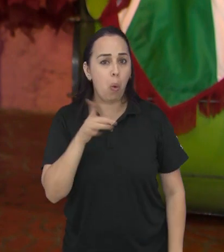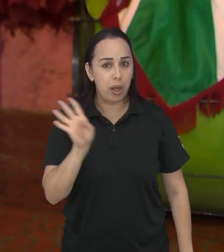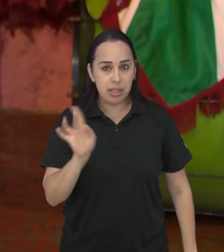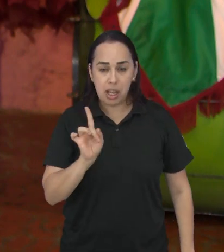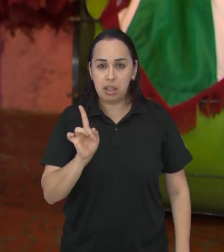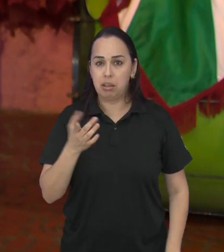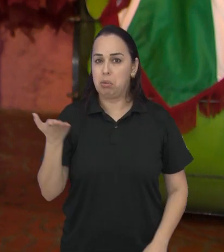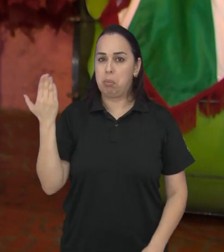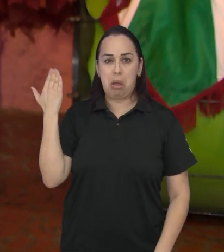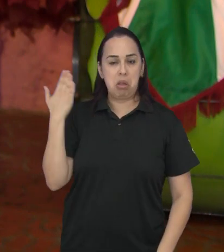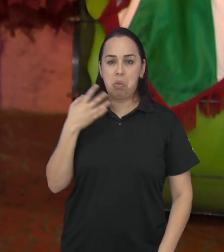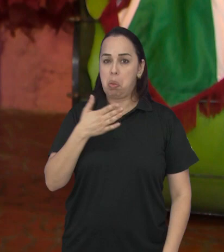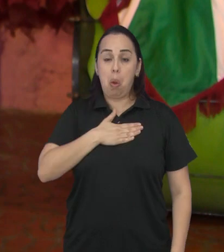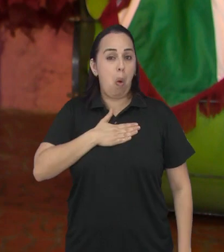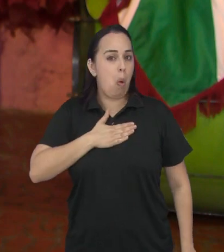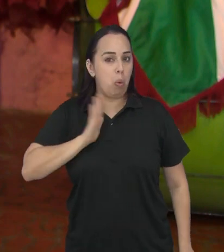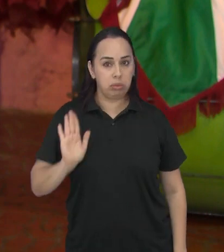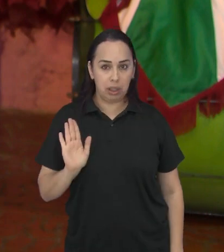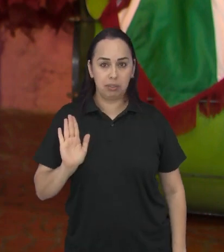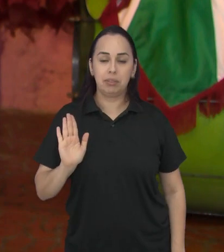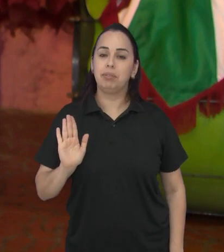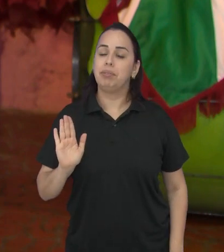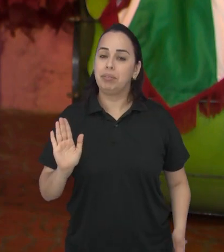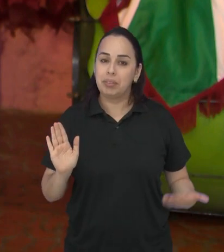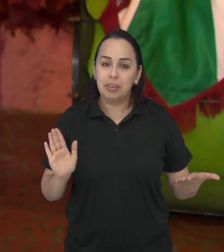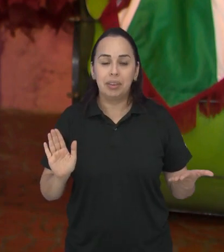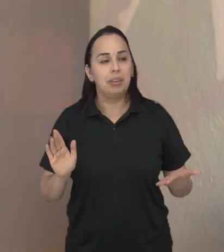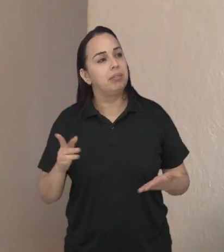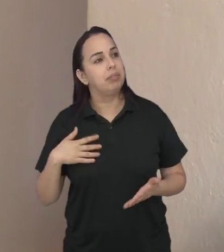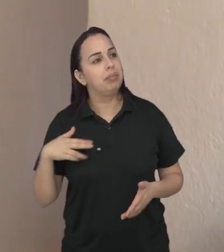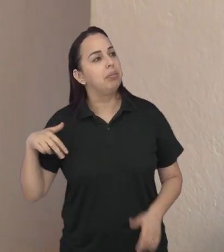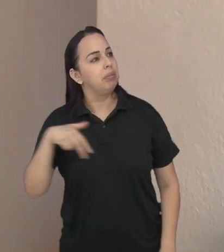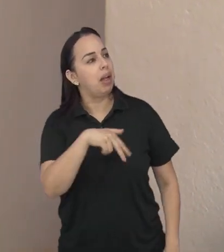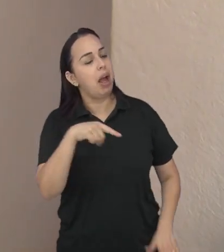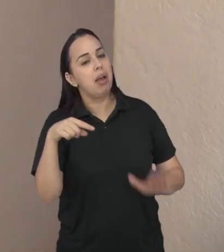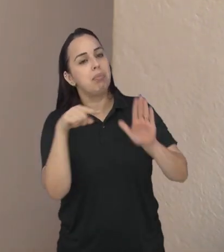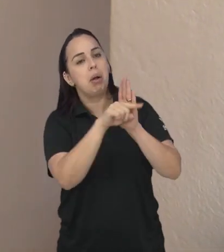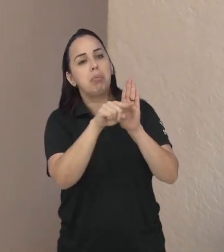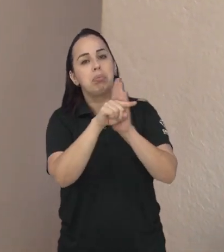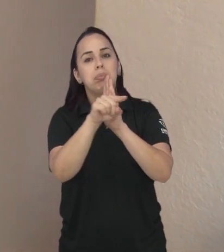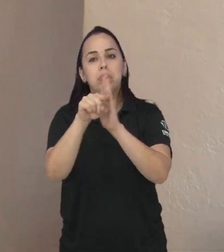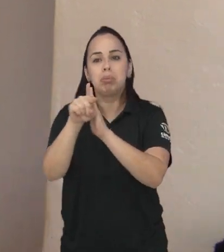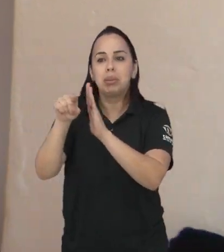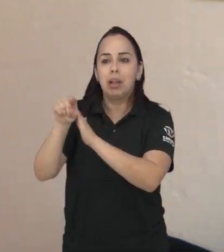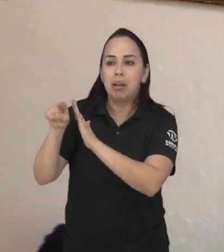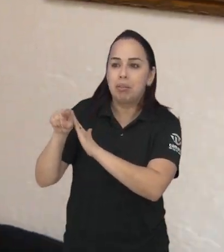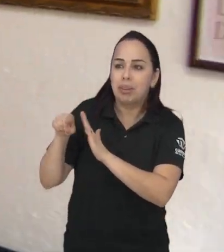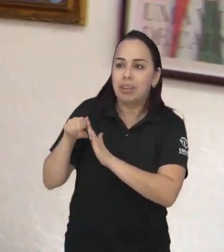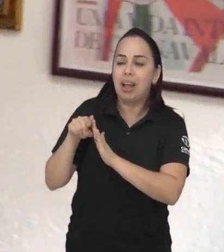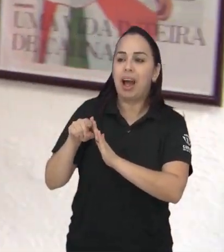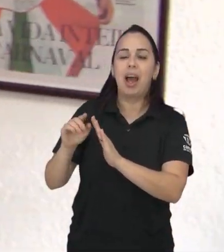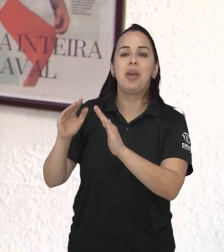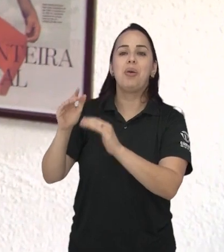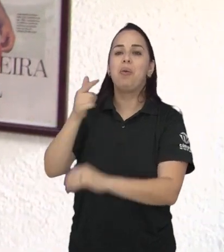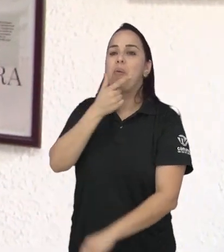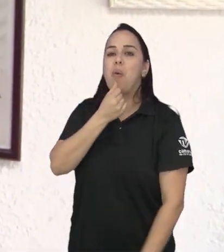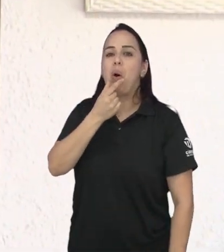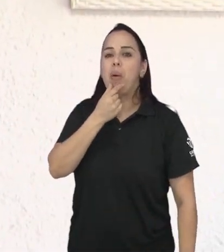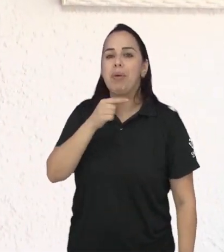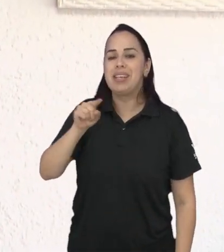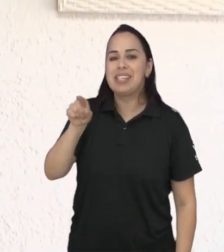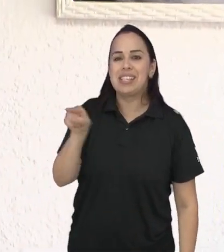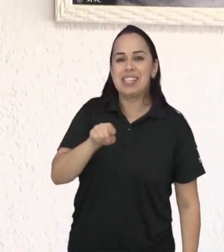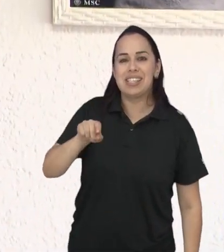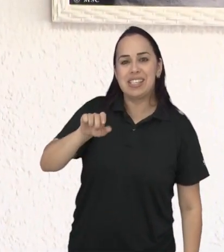gostava de carnaval quando eu era criança, adolescente. Aí eu parei um dia e fui perguntando. Cheguei na casa de um senhor